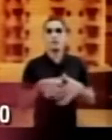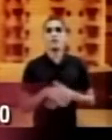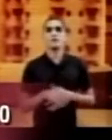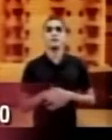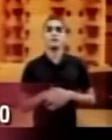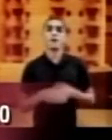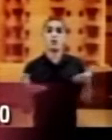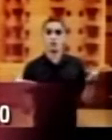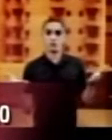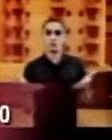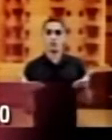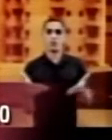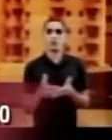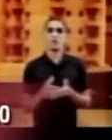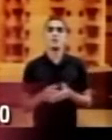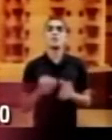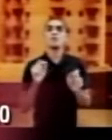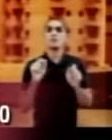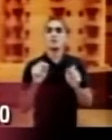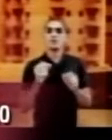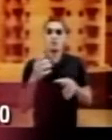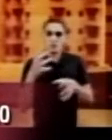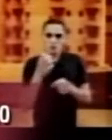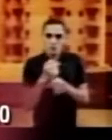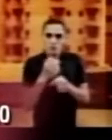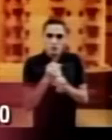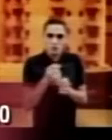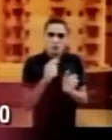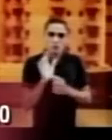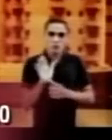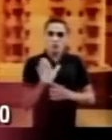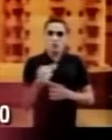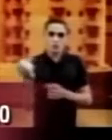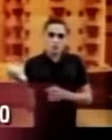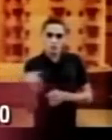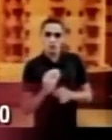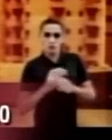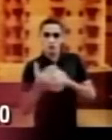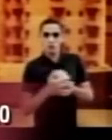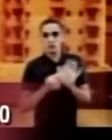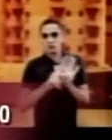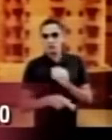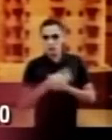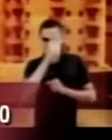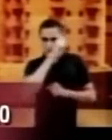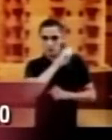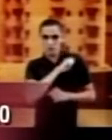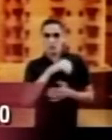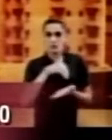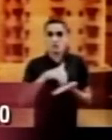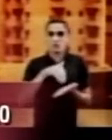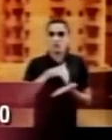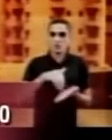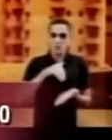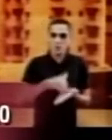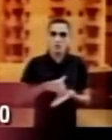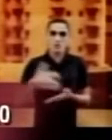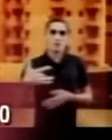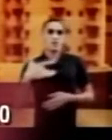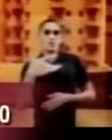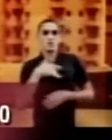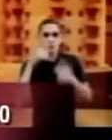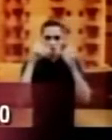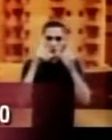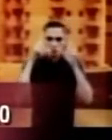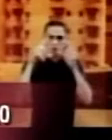pandemia. Hoje, quem vai atualizar os dados da Covid-19 em Rio Preto é o secretário de Saúde, Dr.